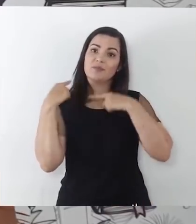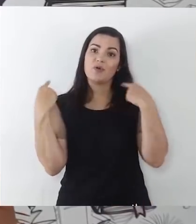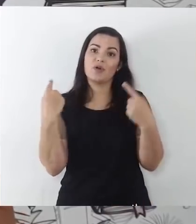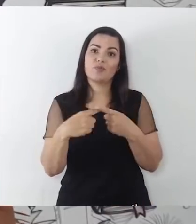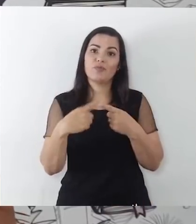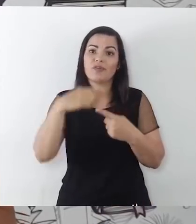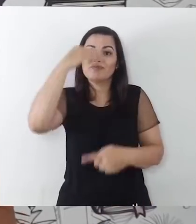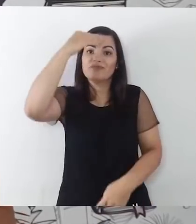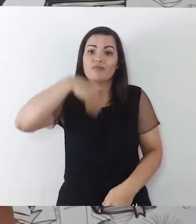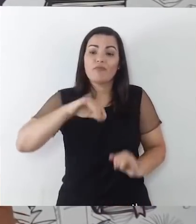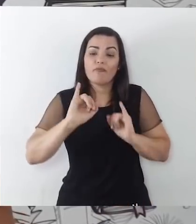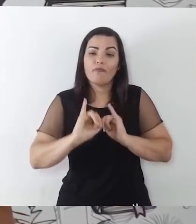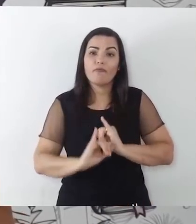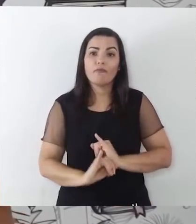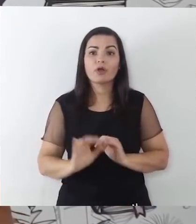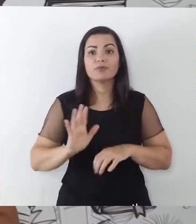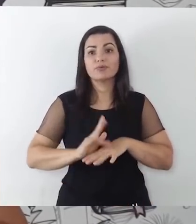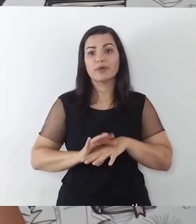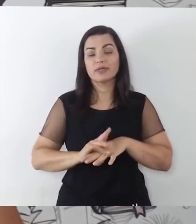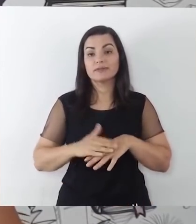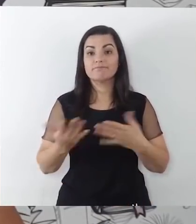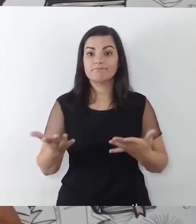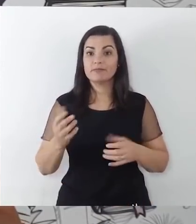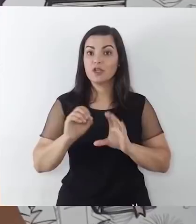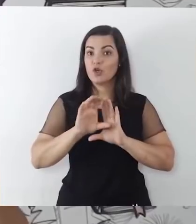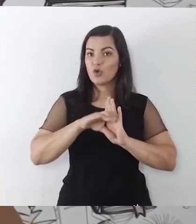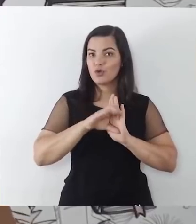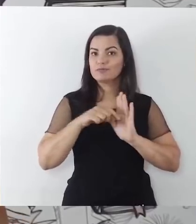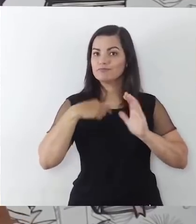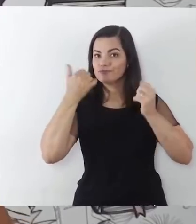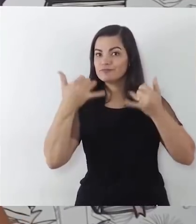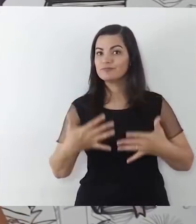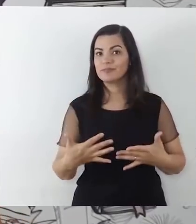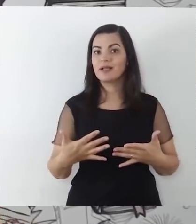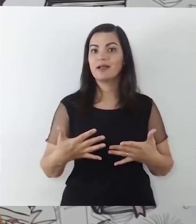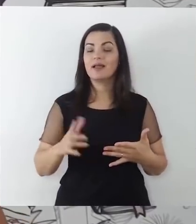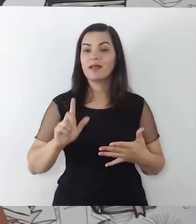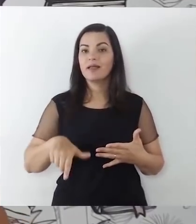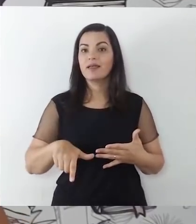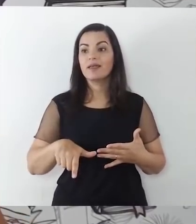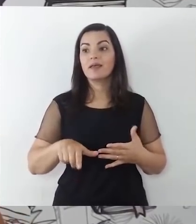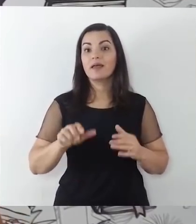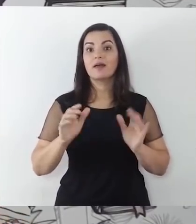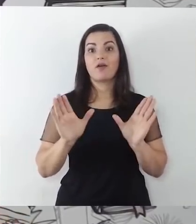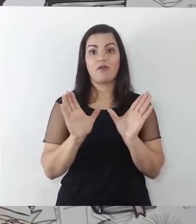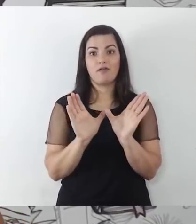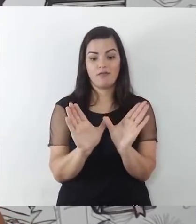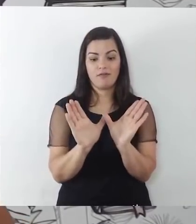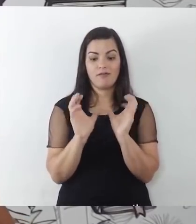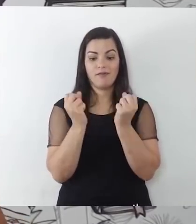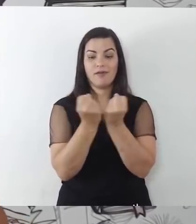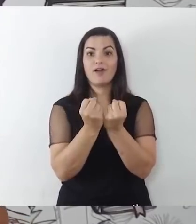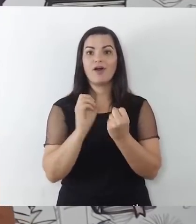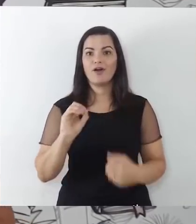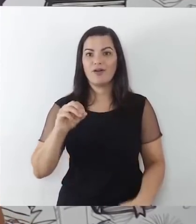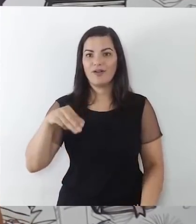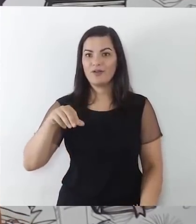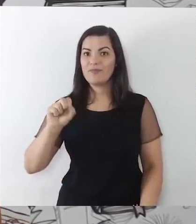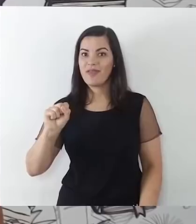do soro caseiro. Então, a desnutrição, ela está relacionada com a falta de